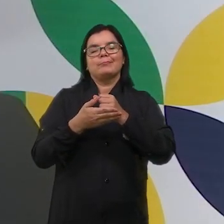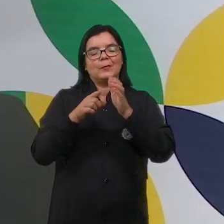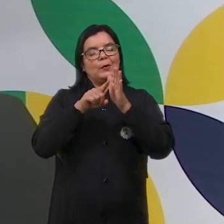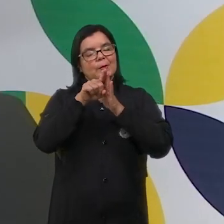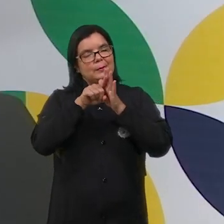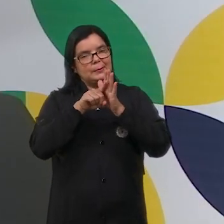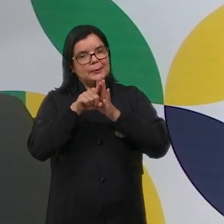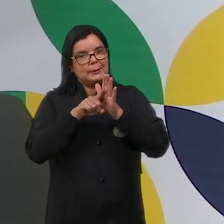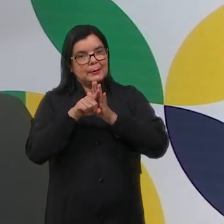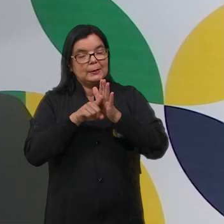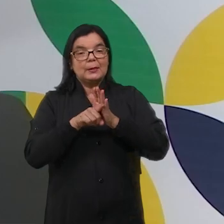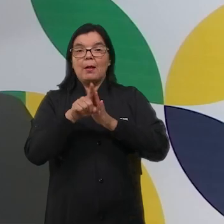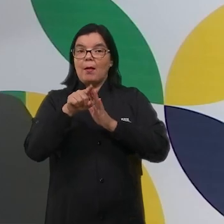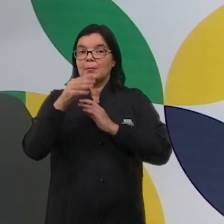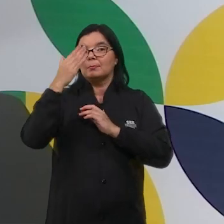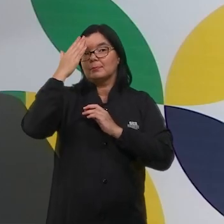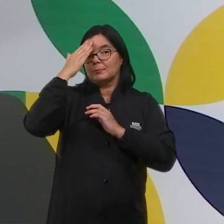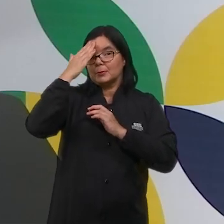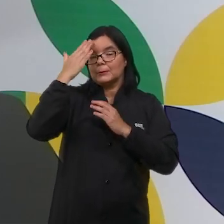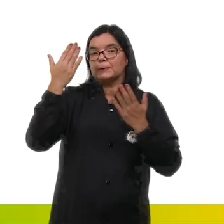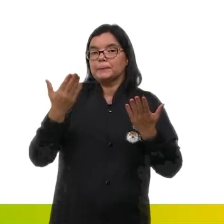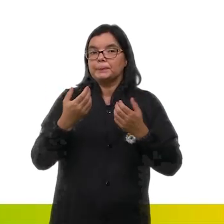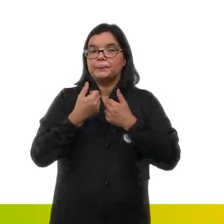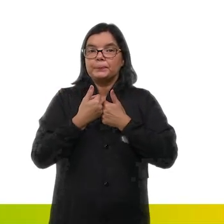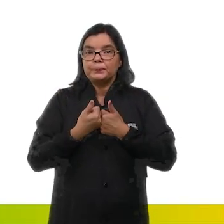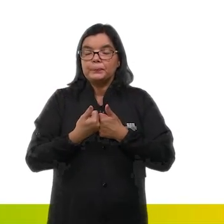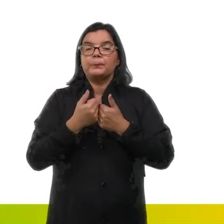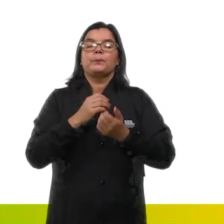científica, meu irmão. Então é esse entendimento, essa compreensão, tá bom?